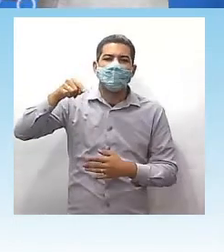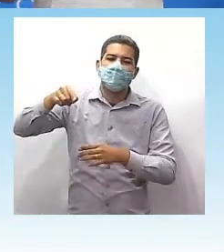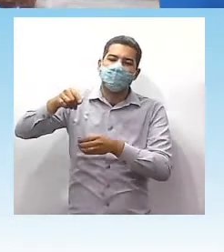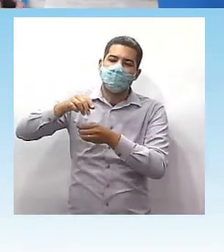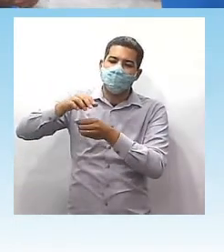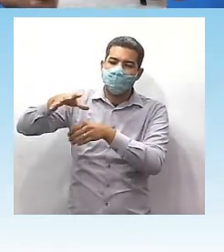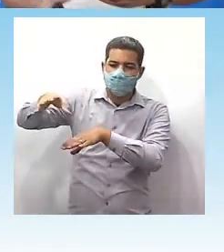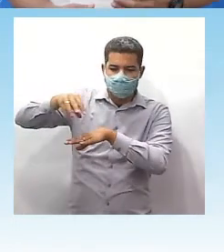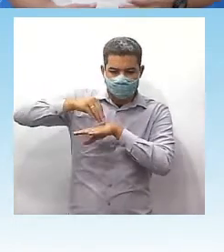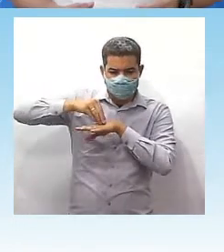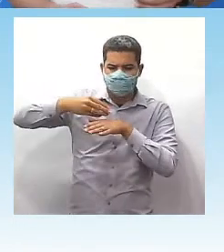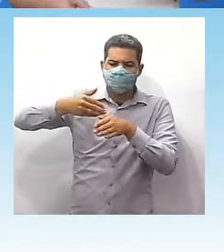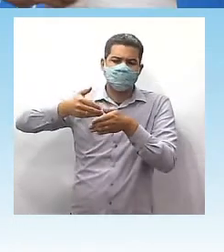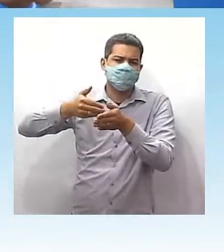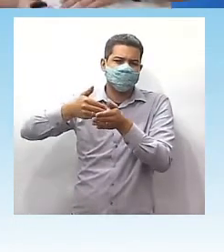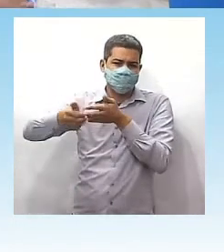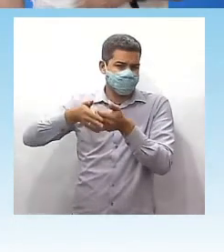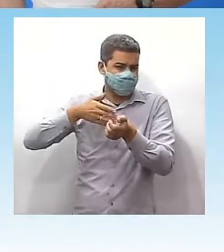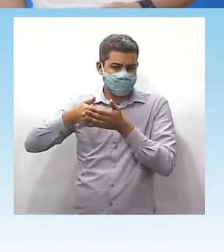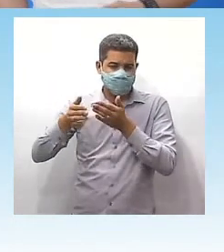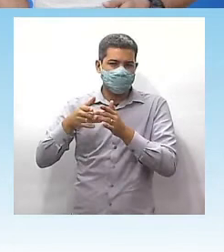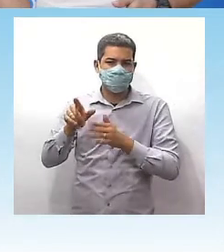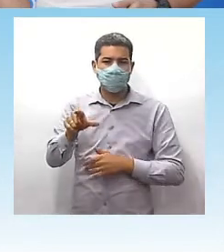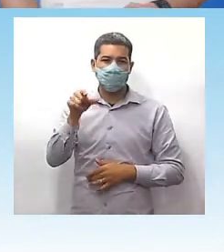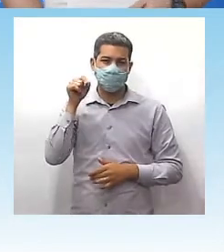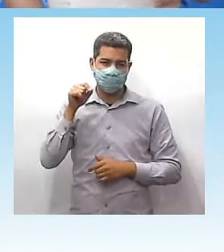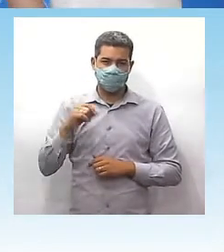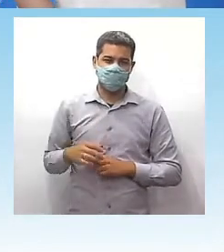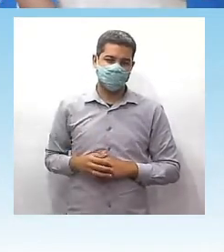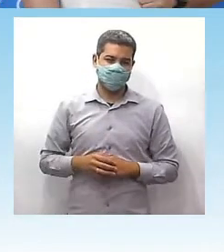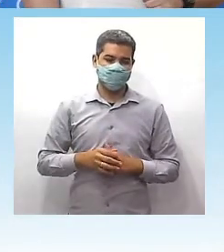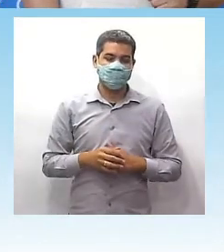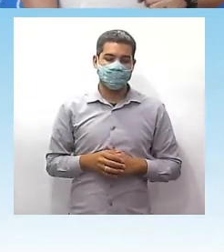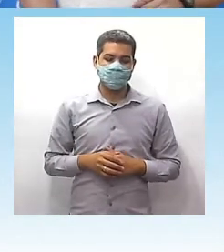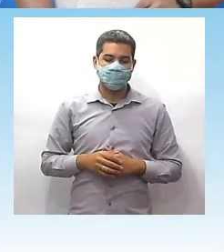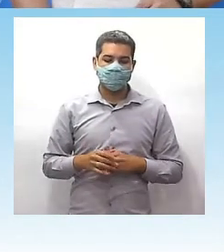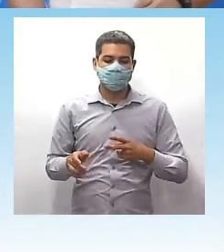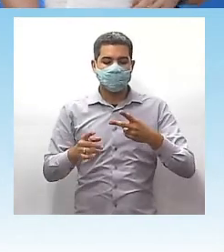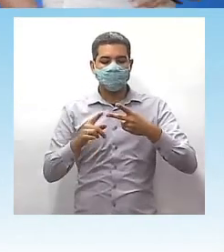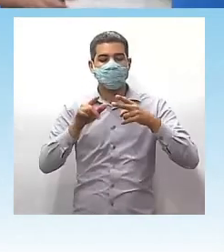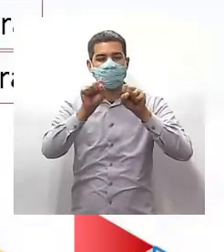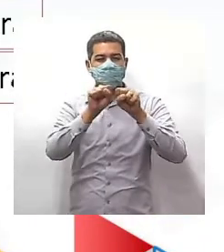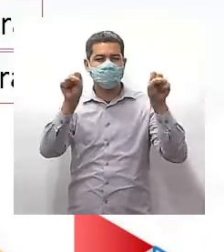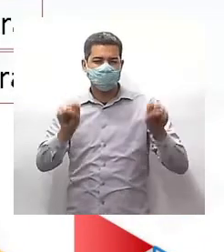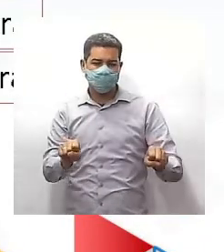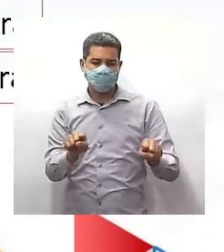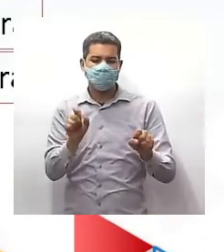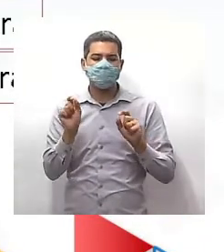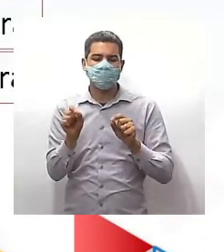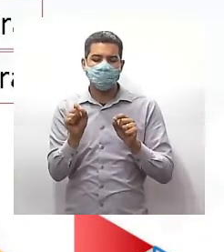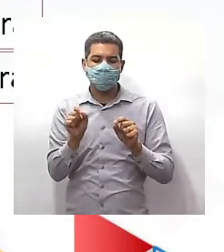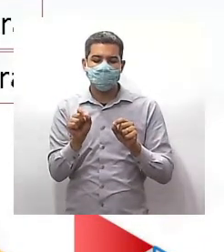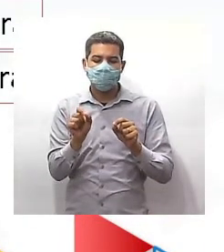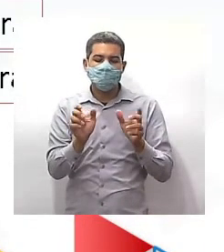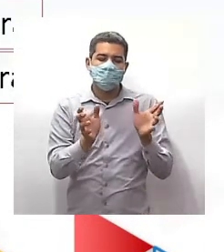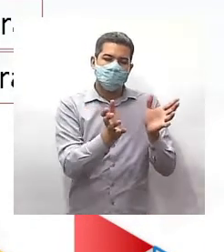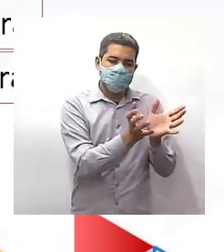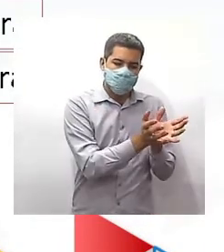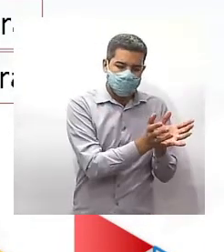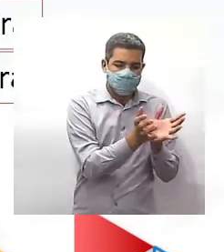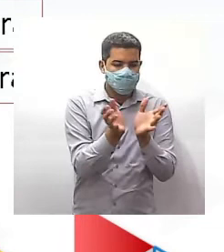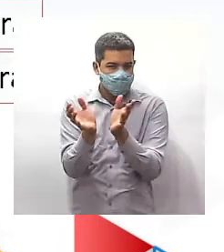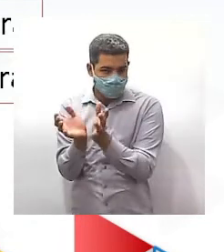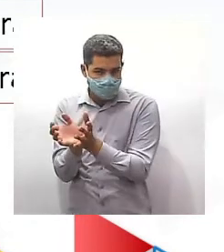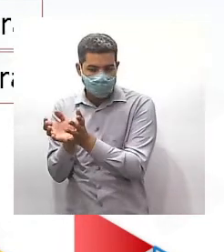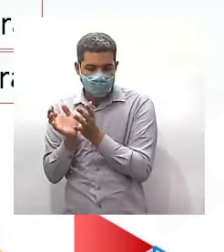É escolhido ao acaso pelo sorteio, tá bom? Sistemática é sorteios entre grupos. Por exemplo,